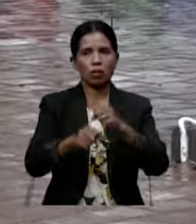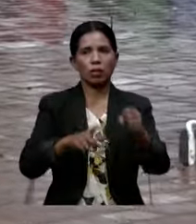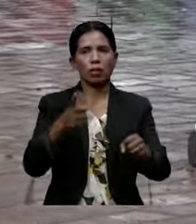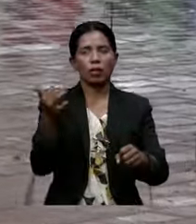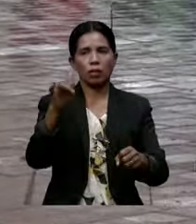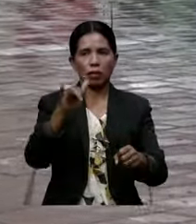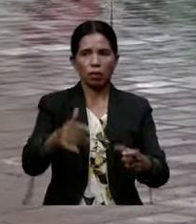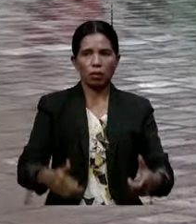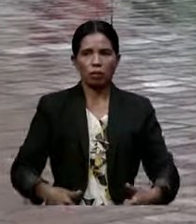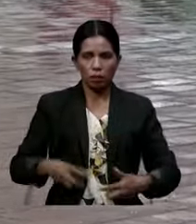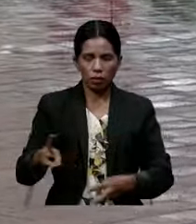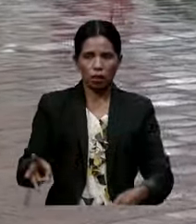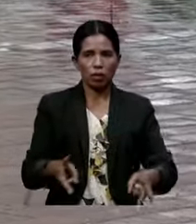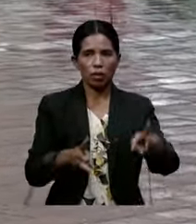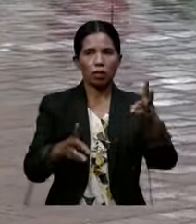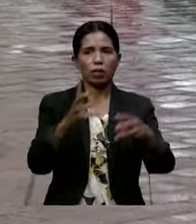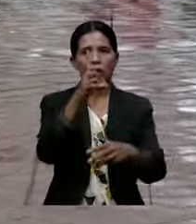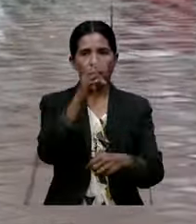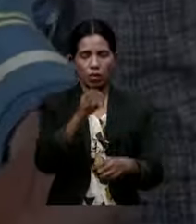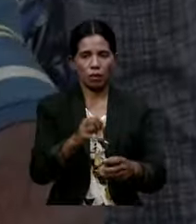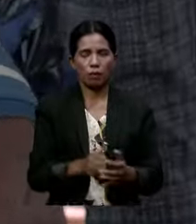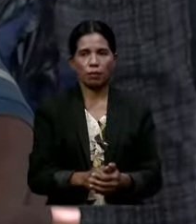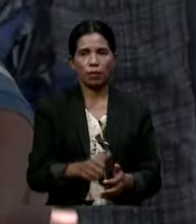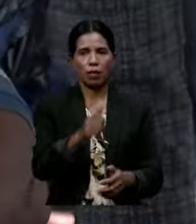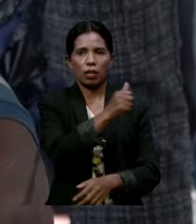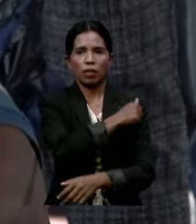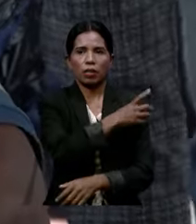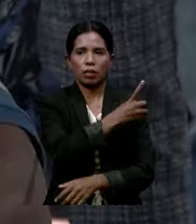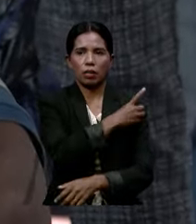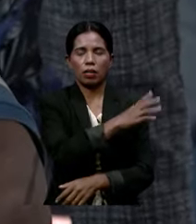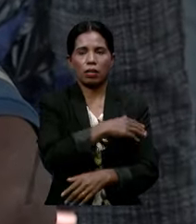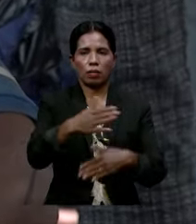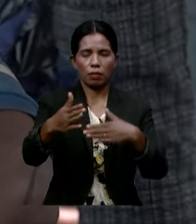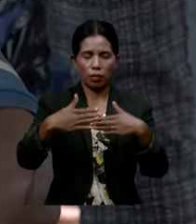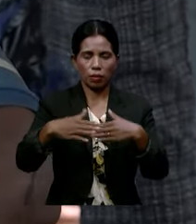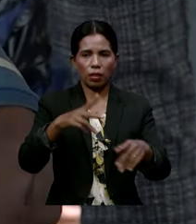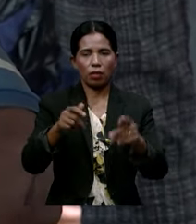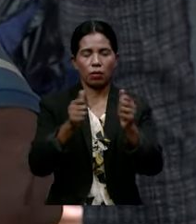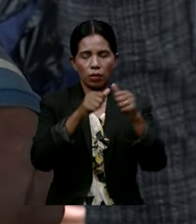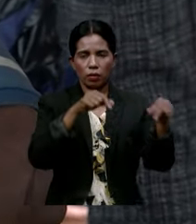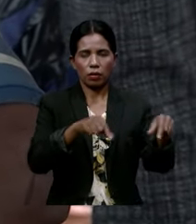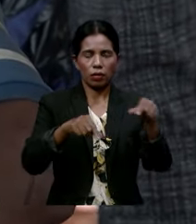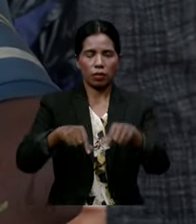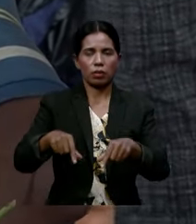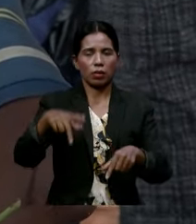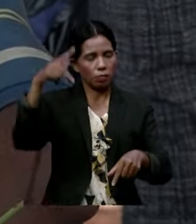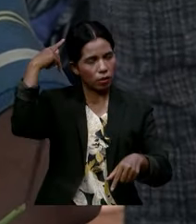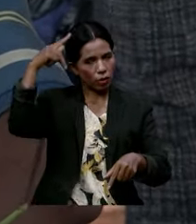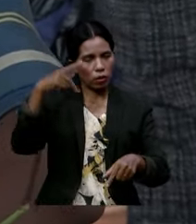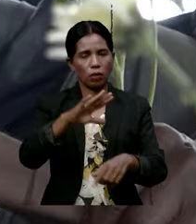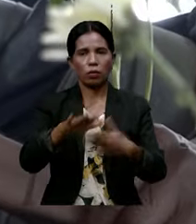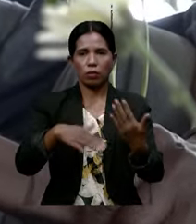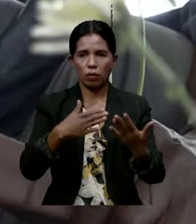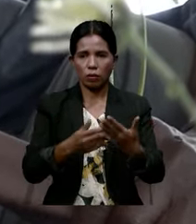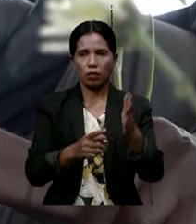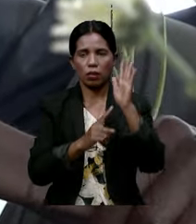durante ne morisia dala nini ni kapital dili. Ada teli no pradet hak besikan ba ema ho difisiensia psikososial ne ho